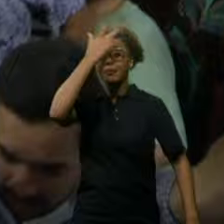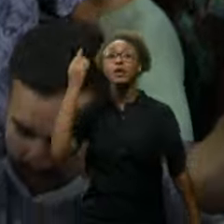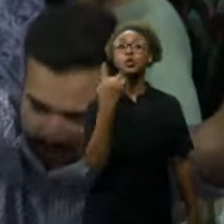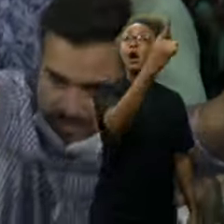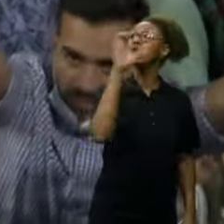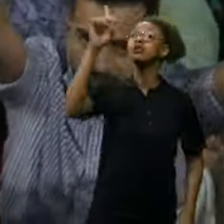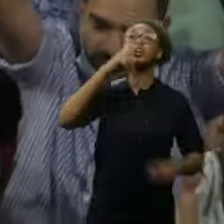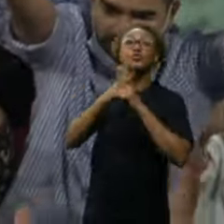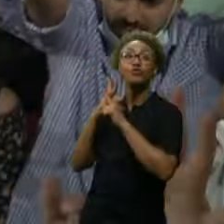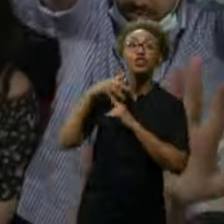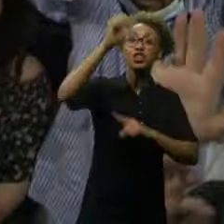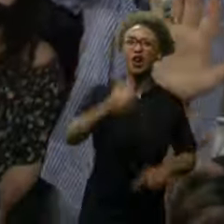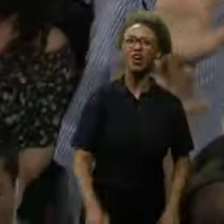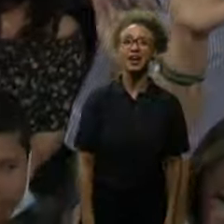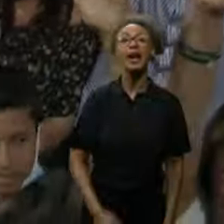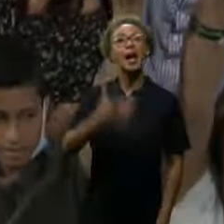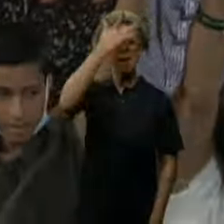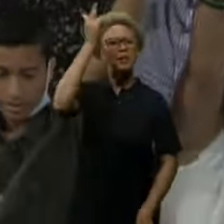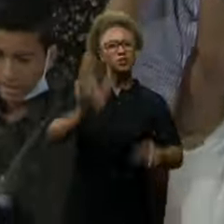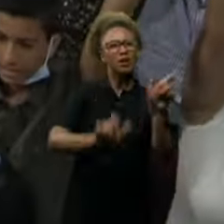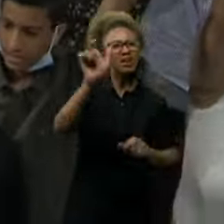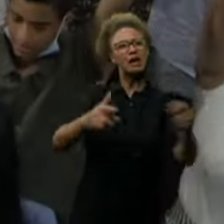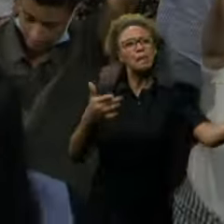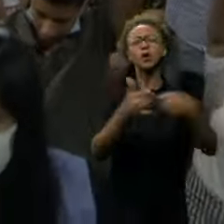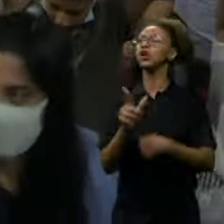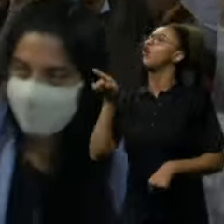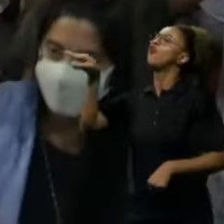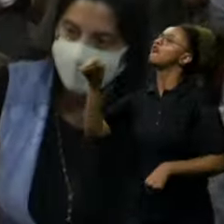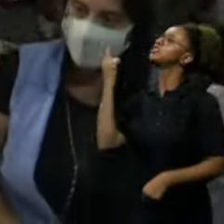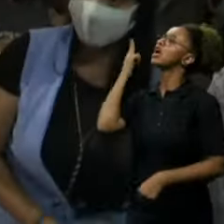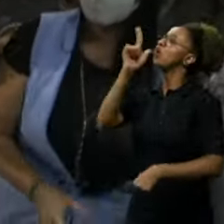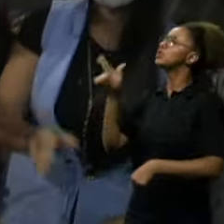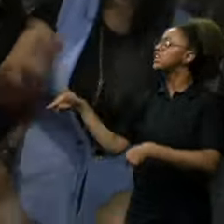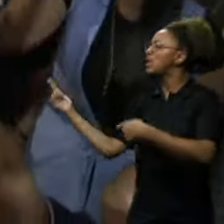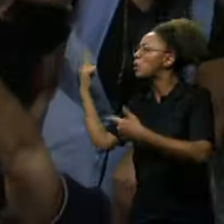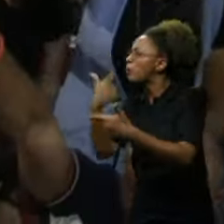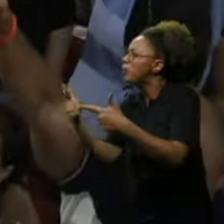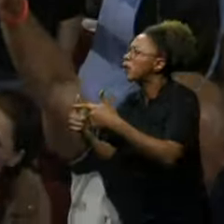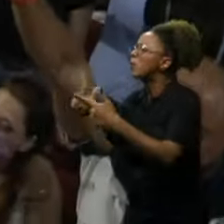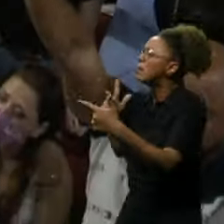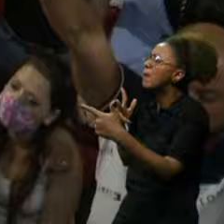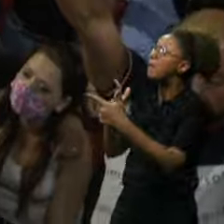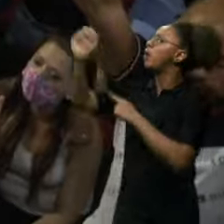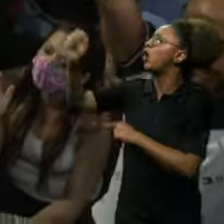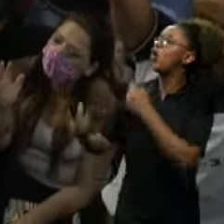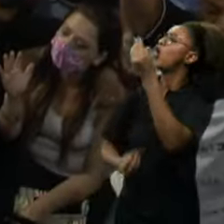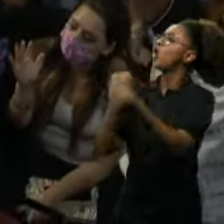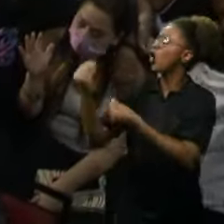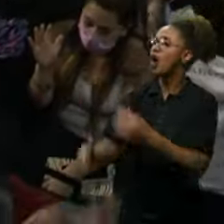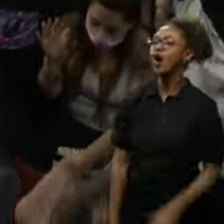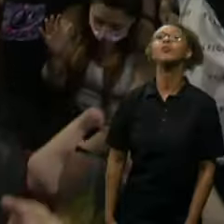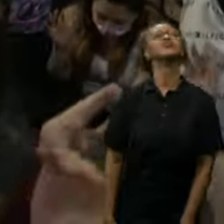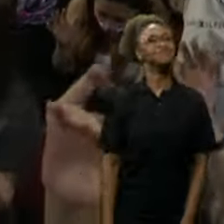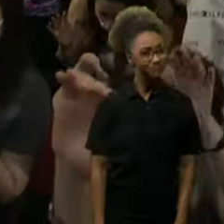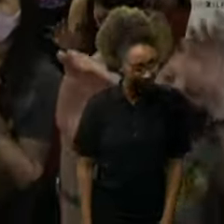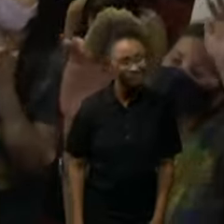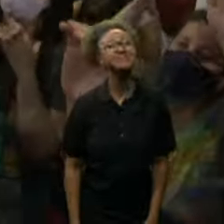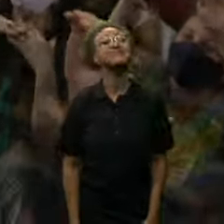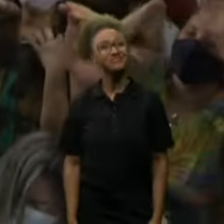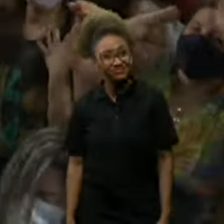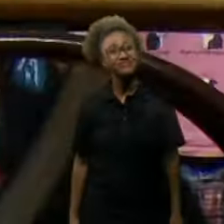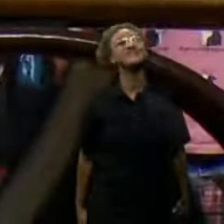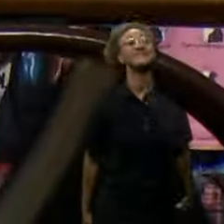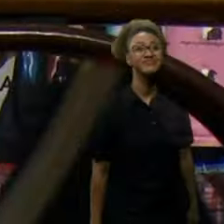tem gente aqui que bom perguntar como é que você fez eu acho da Guerra aquele que foi